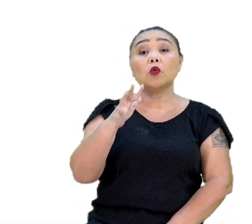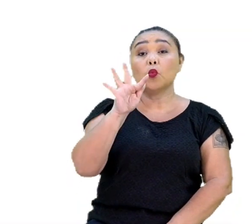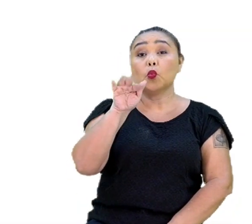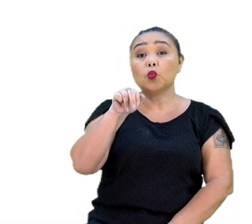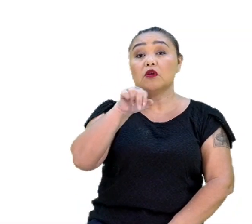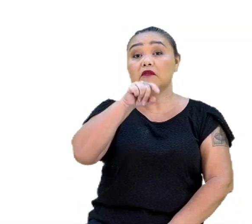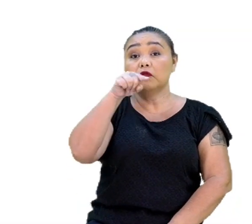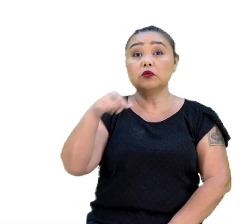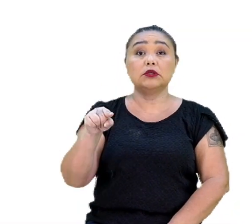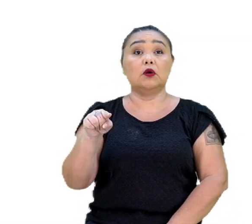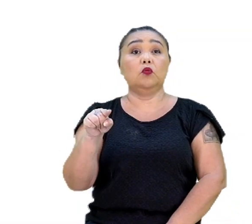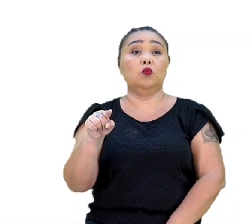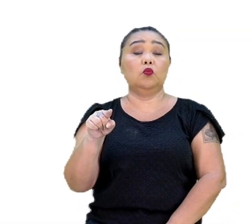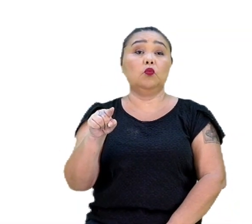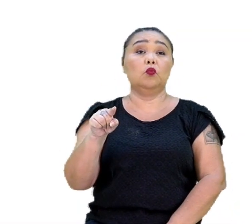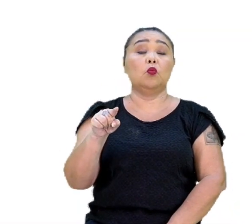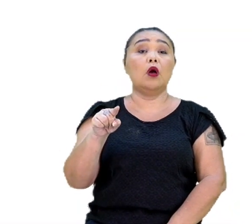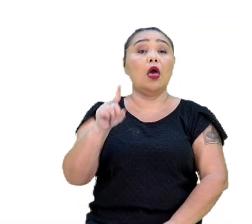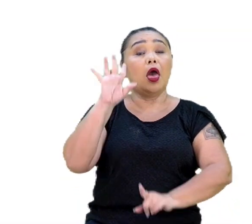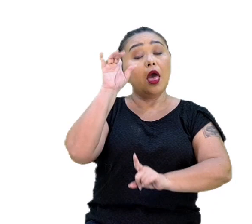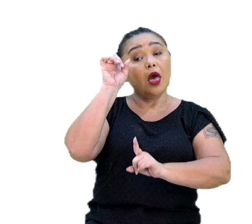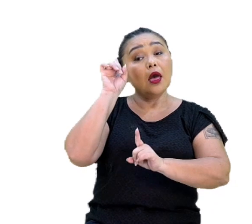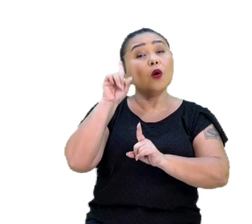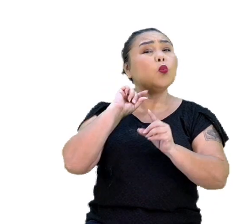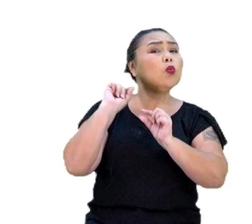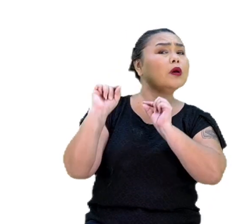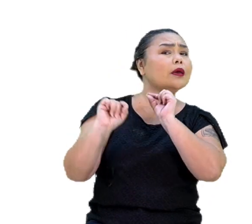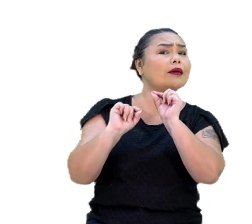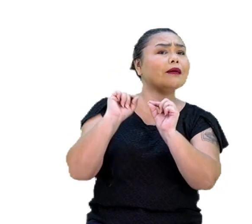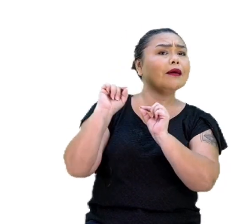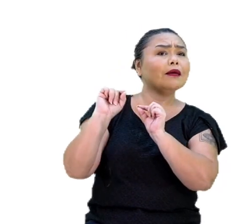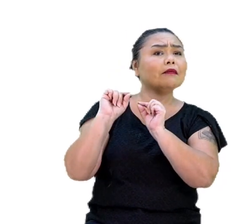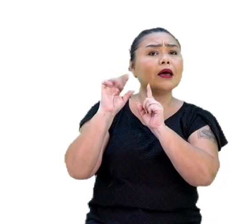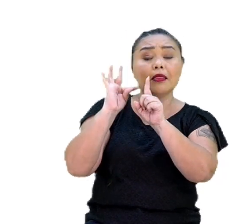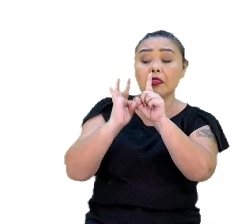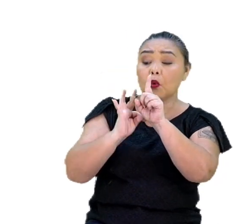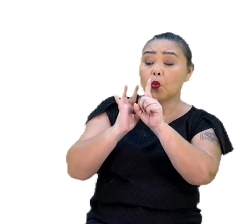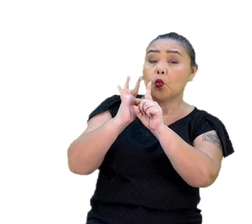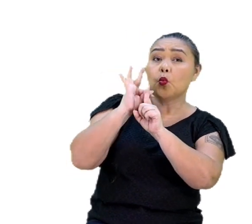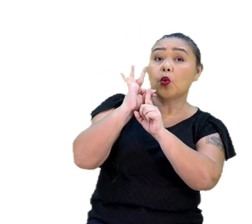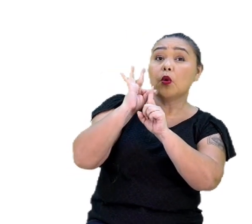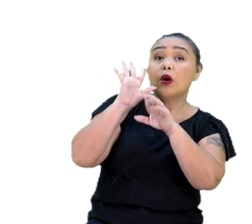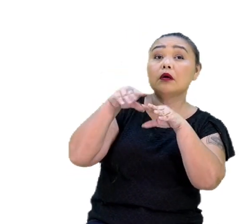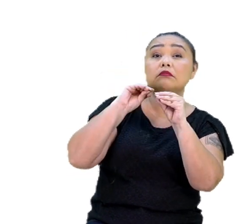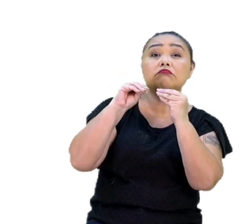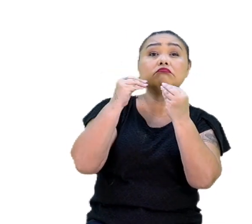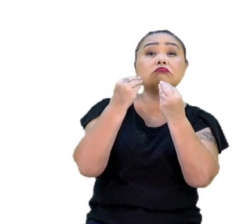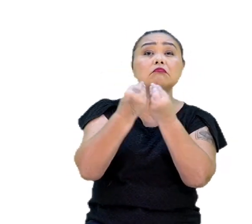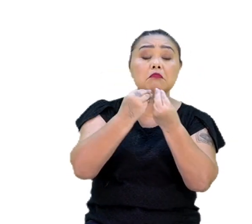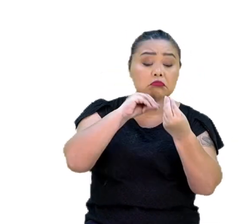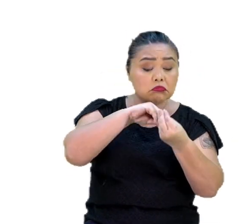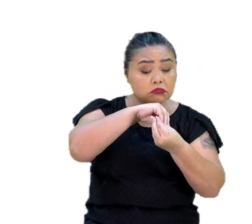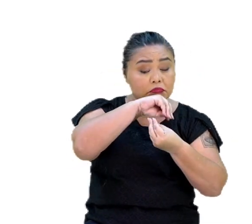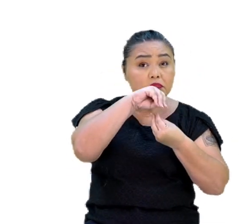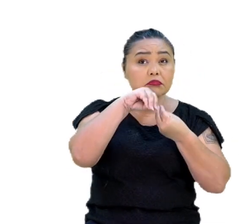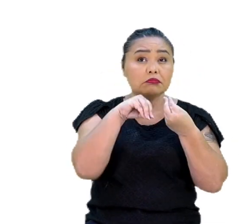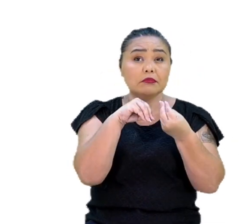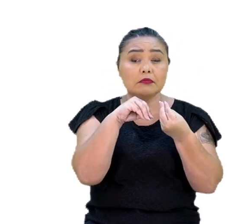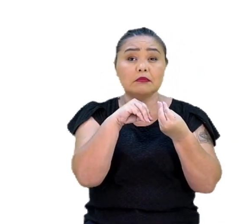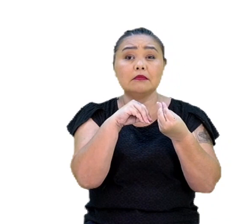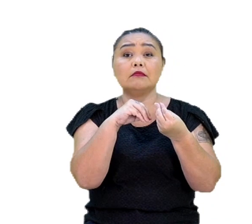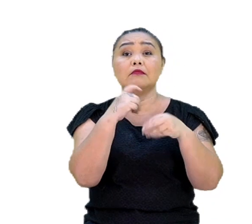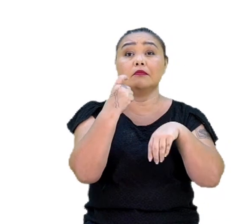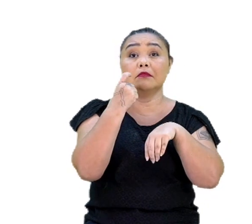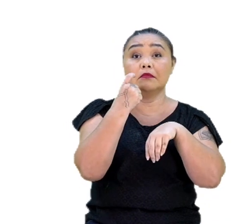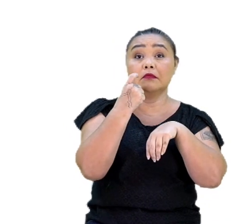Ponto de fusão. O que é? É a temperatura na qual uma substância muda do